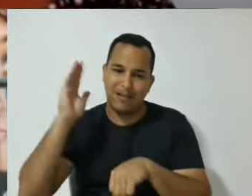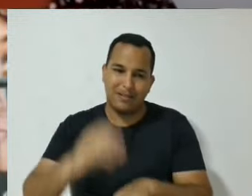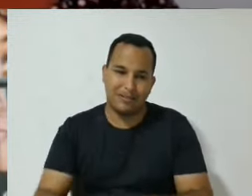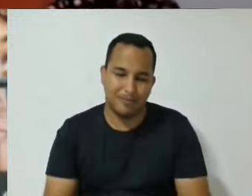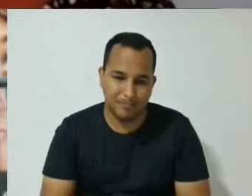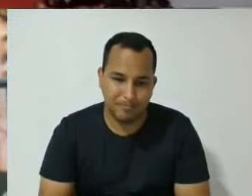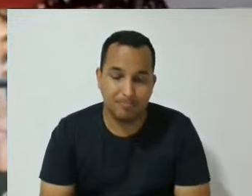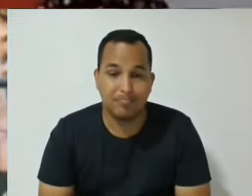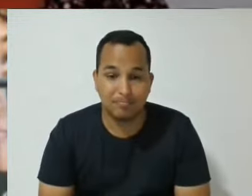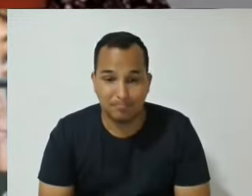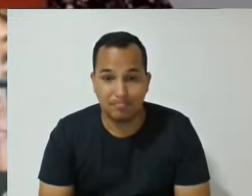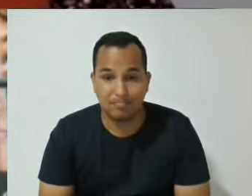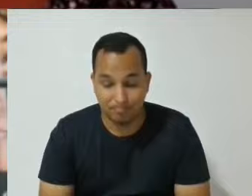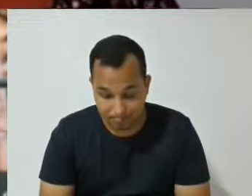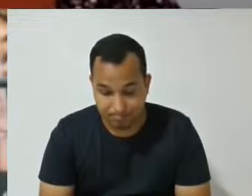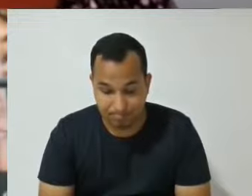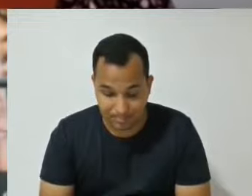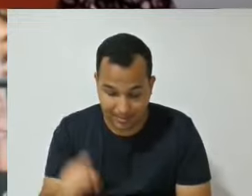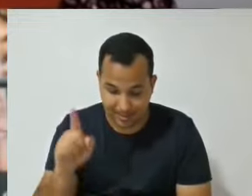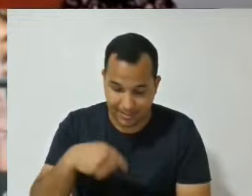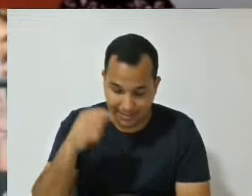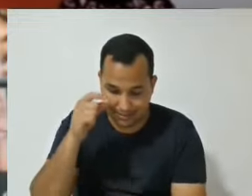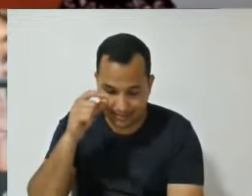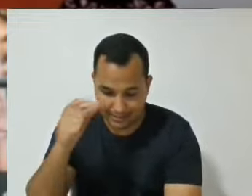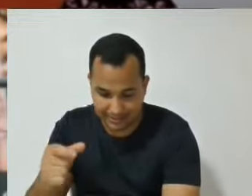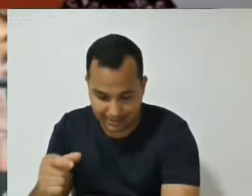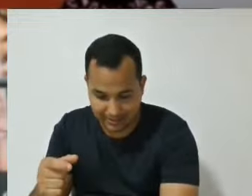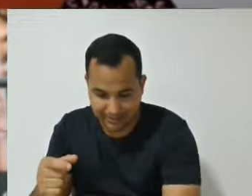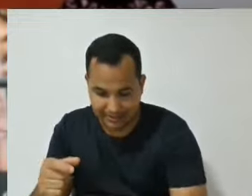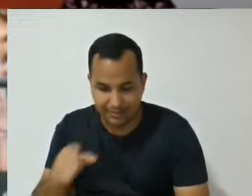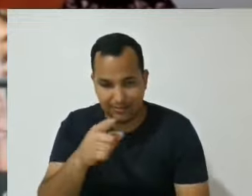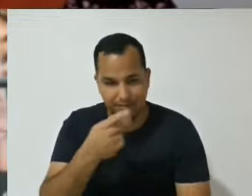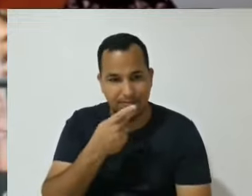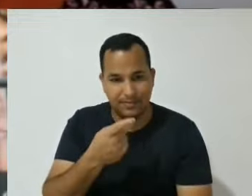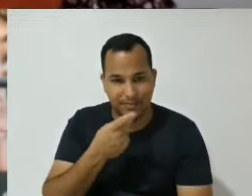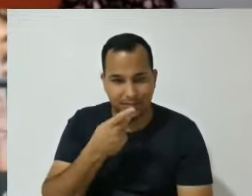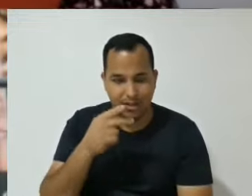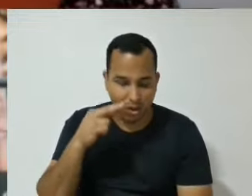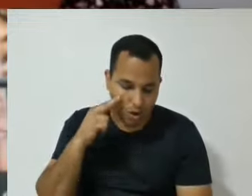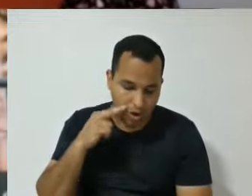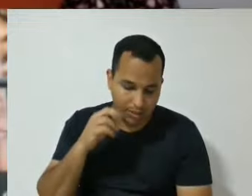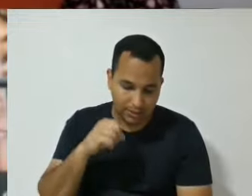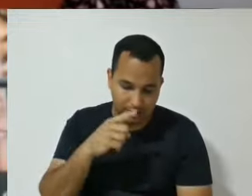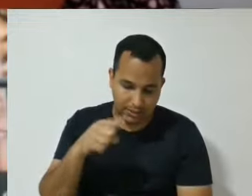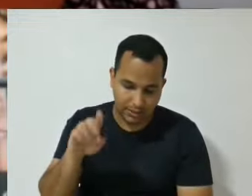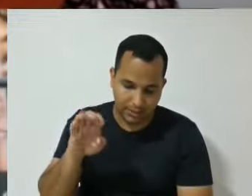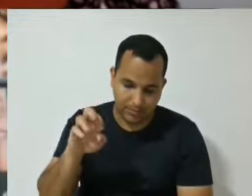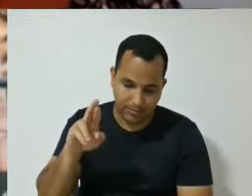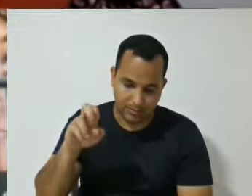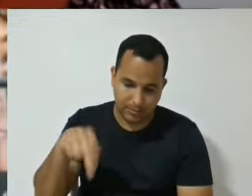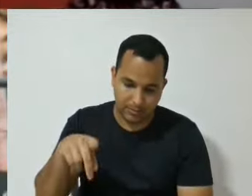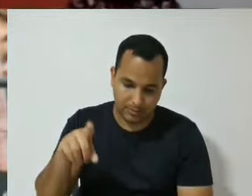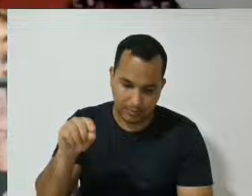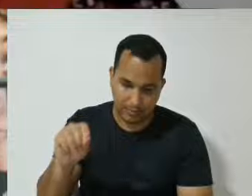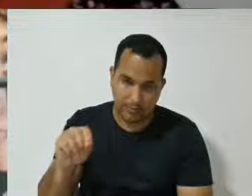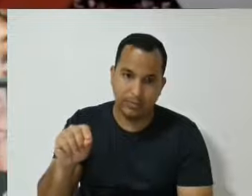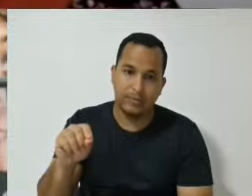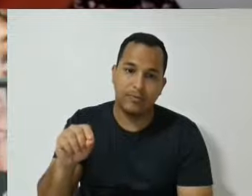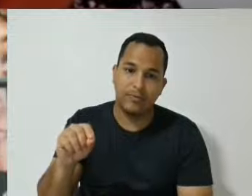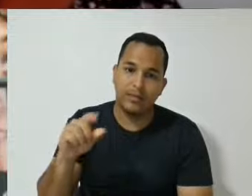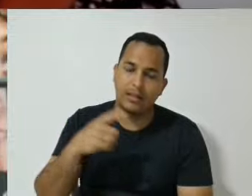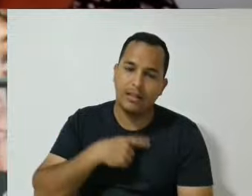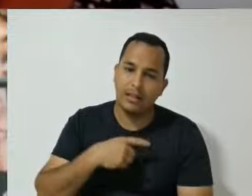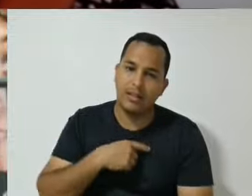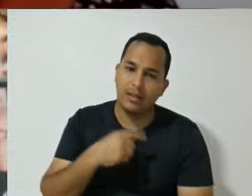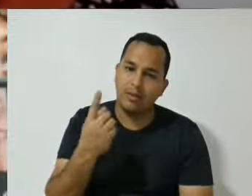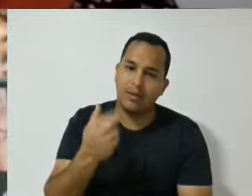É interessante você pontuar, né, as Rosas de São Bernardo, porque aí tem uma figura-chave, que é a